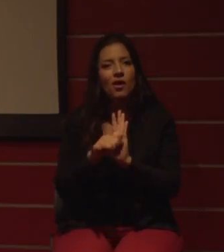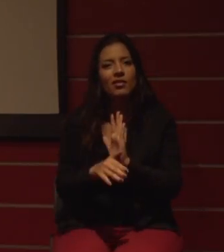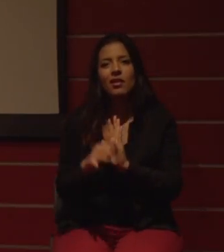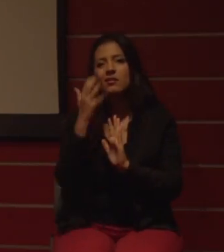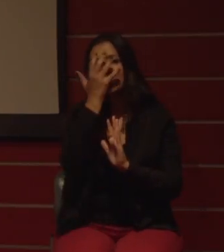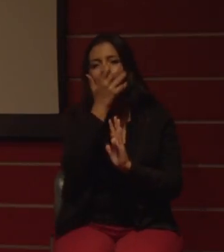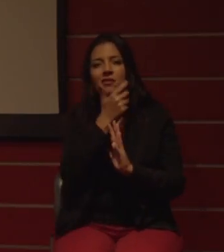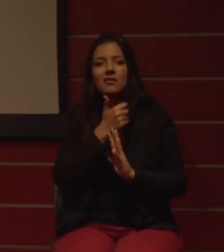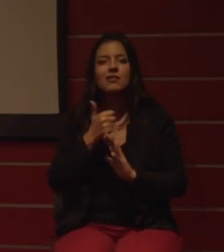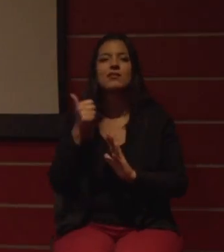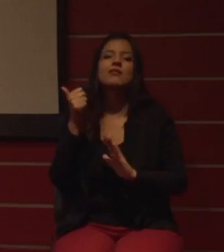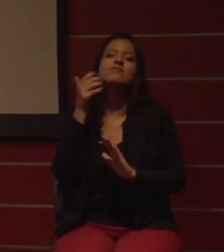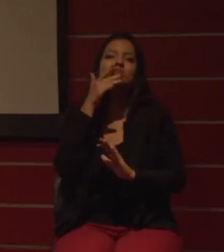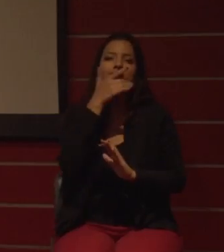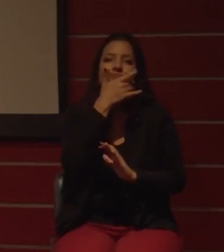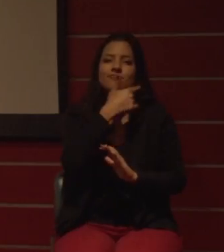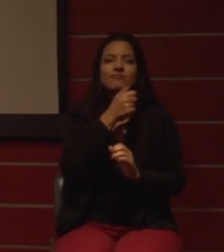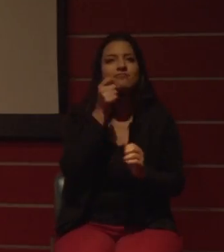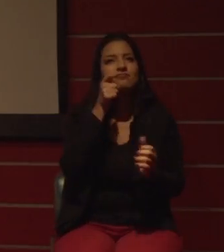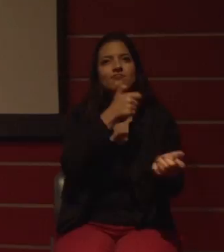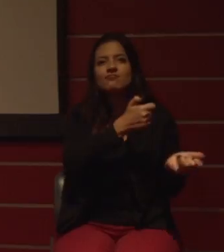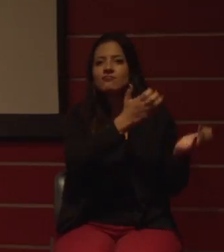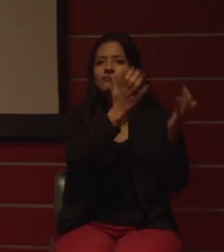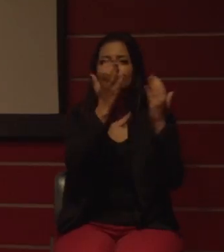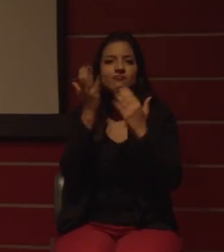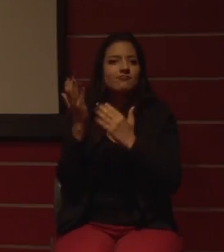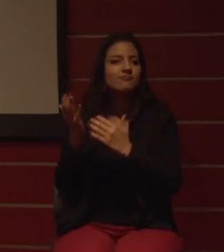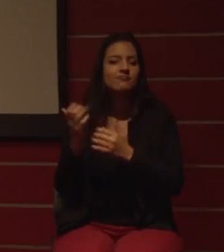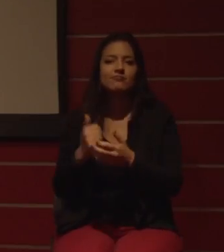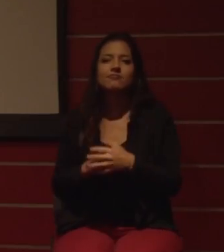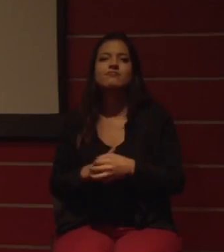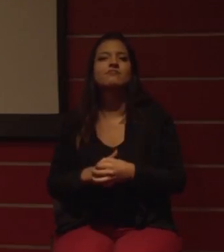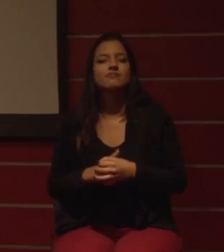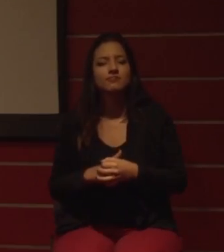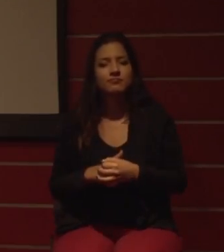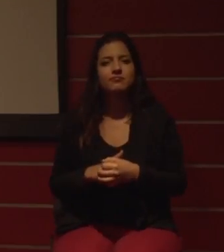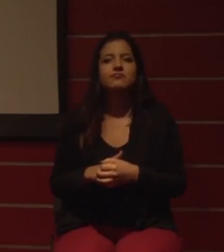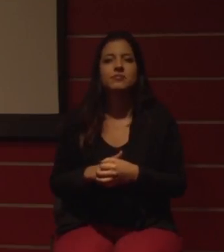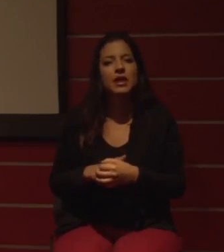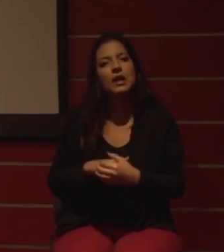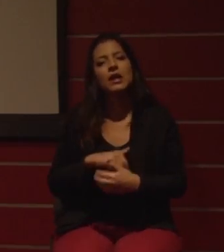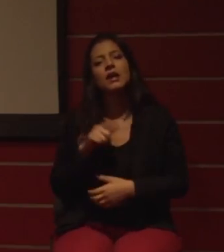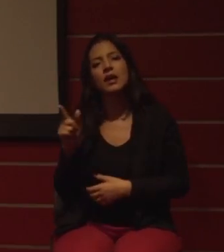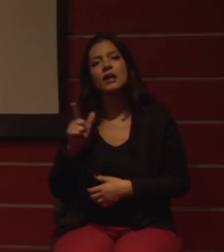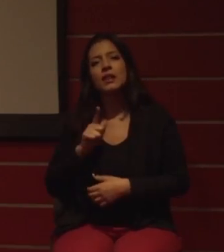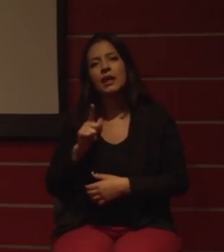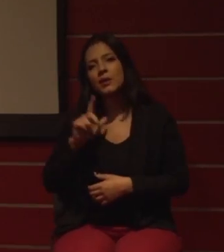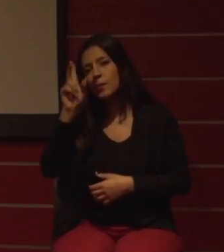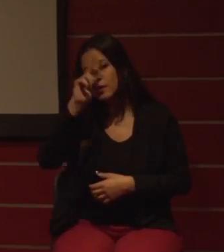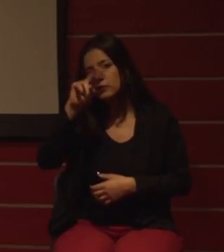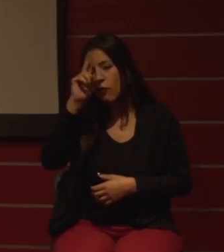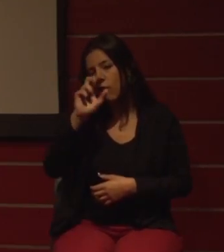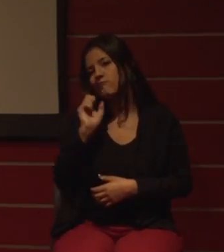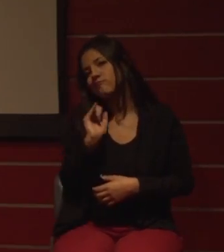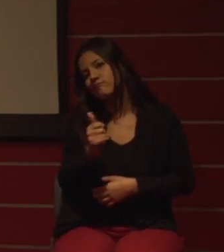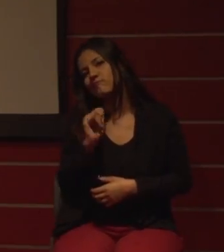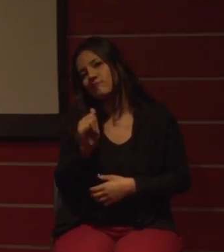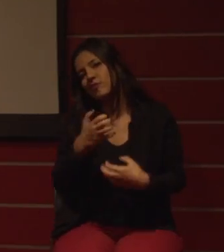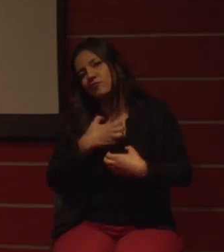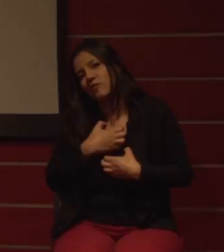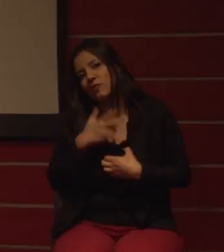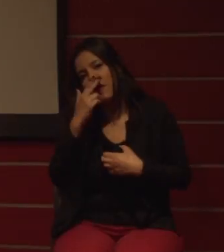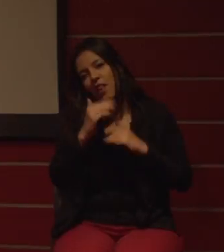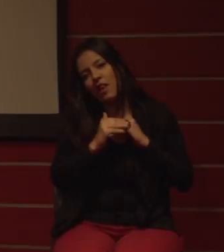delicioso e e ele Conta essa história de uma maneira completamente